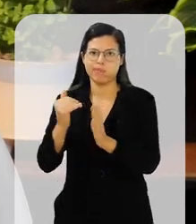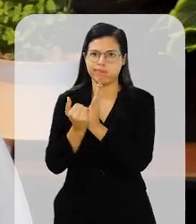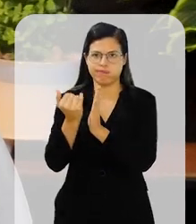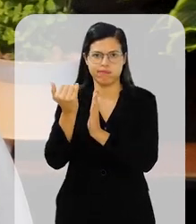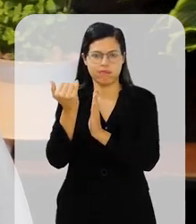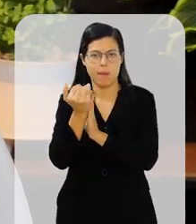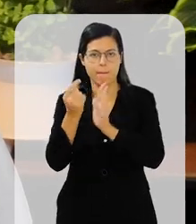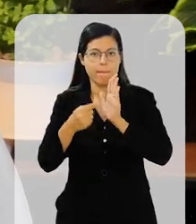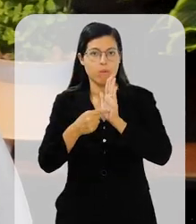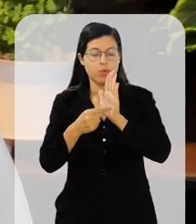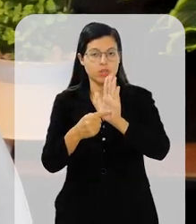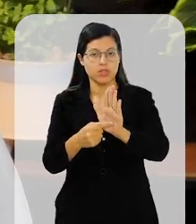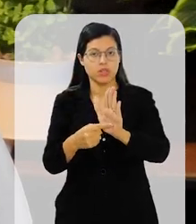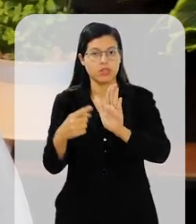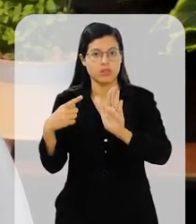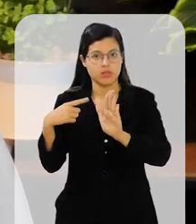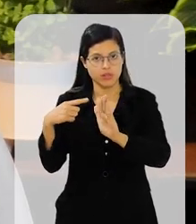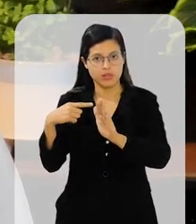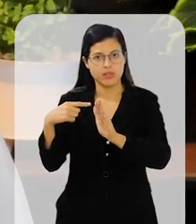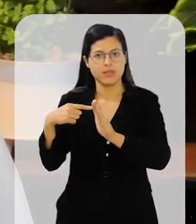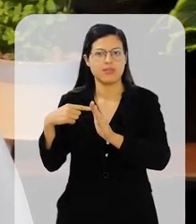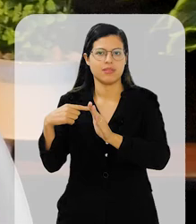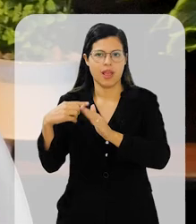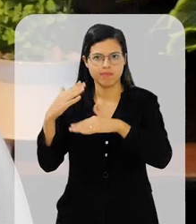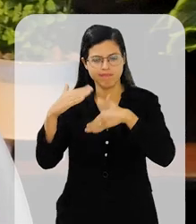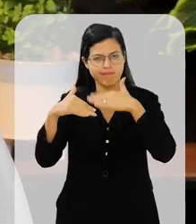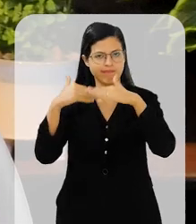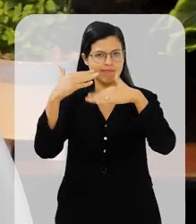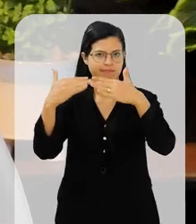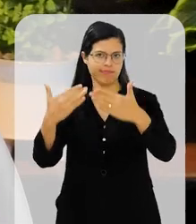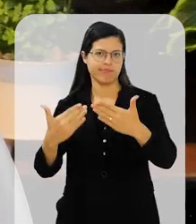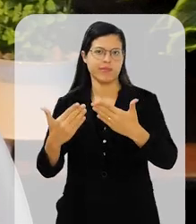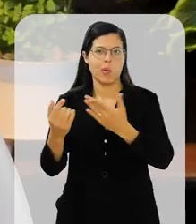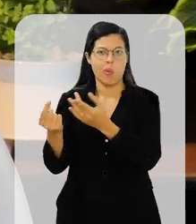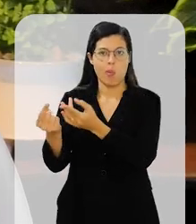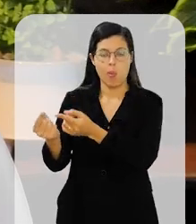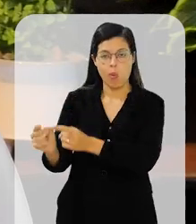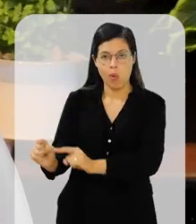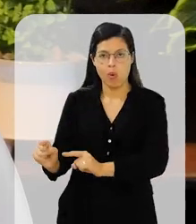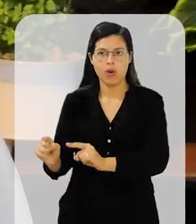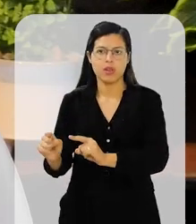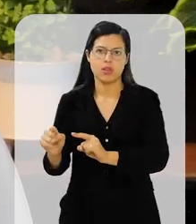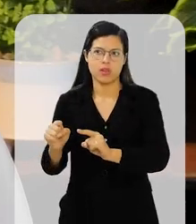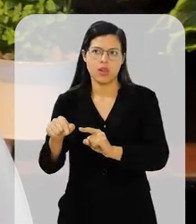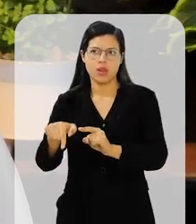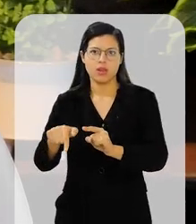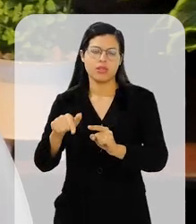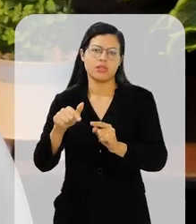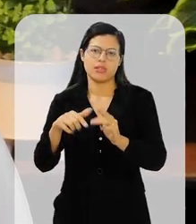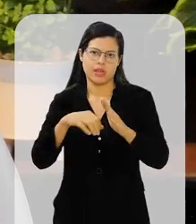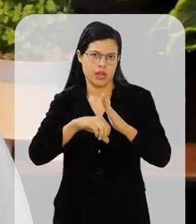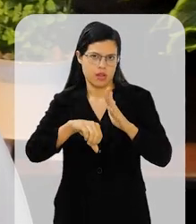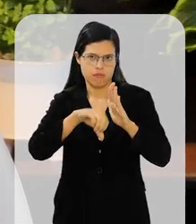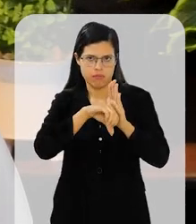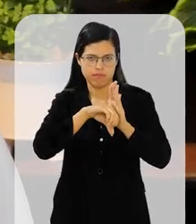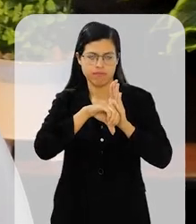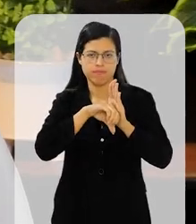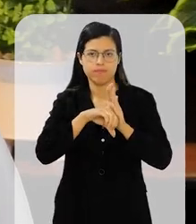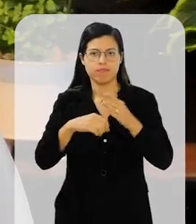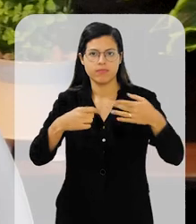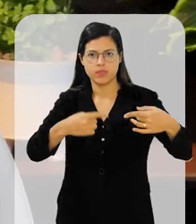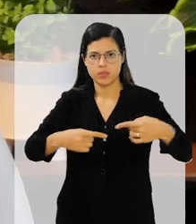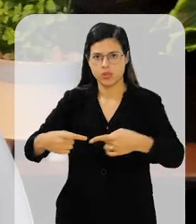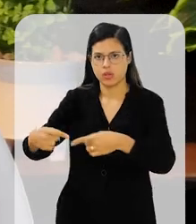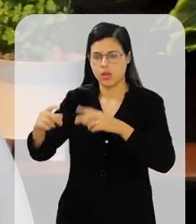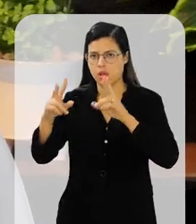aumentar, mostrando que ainda temos um longo caminho a percorrer no enfrentamento desse tipo de crime.